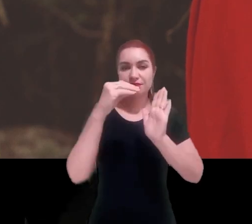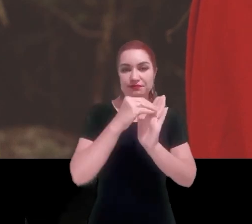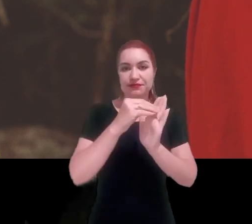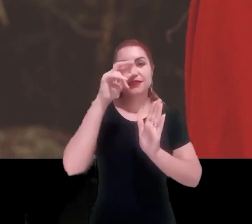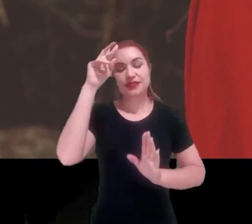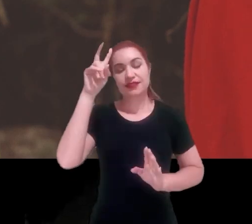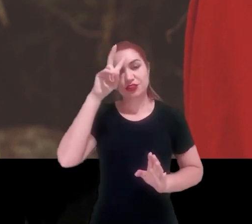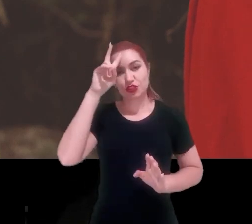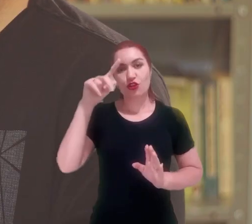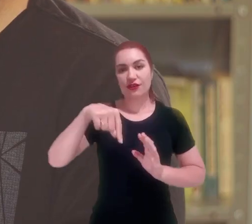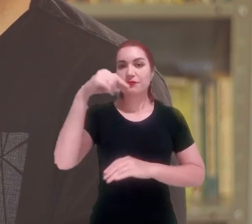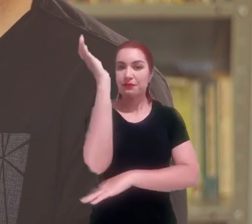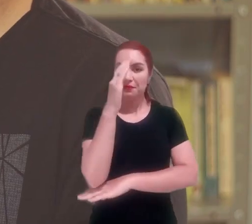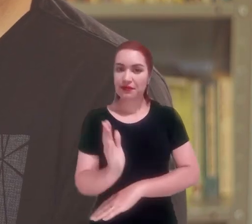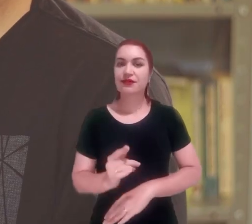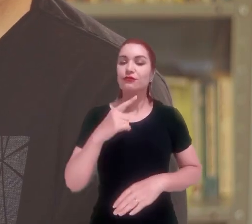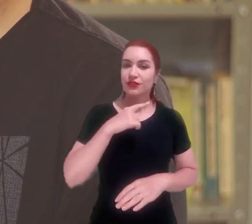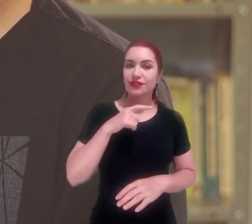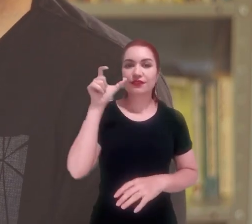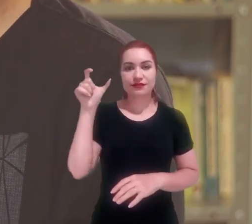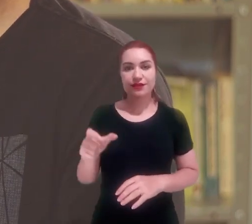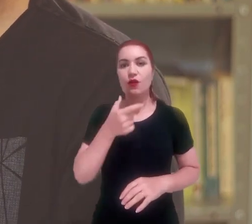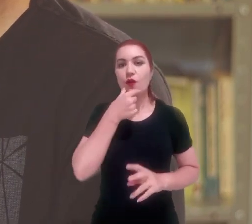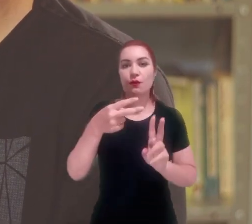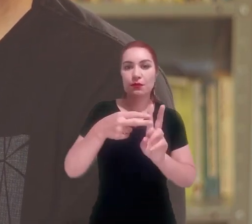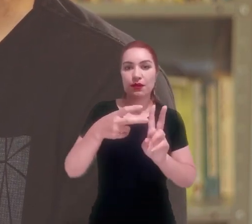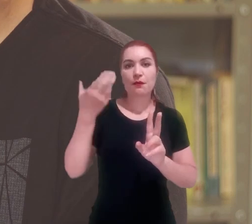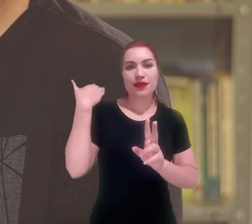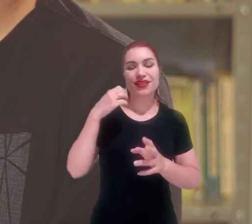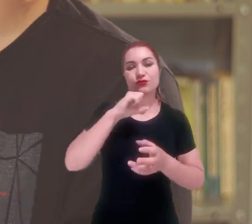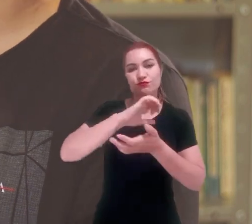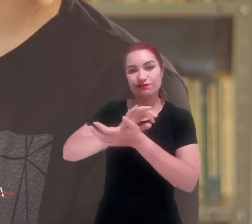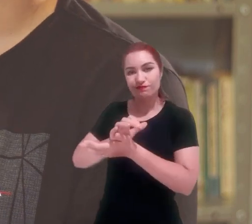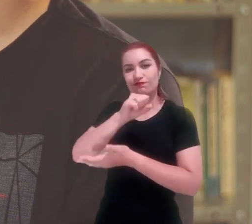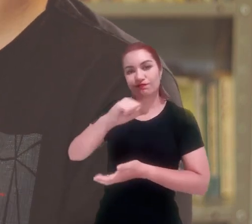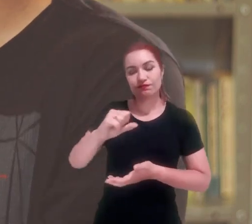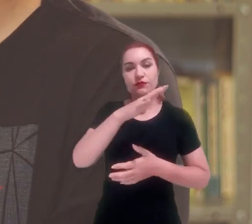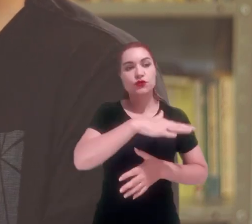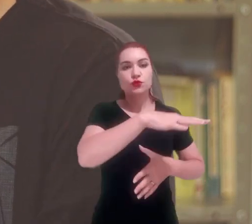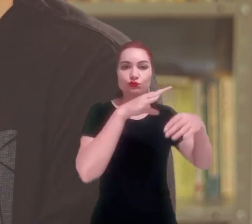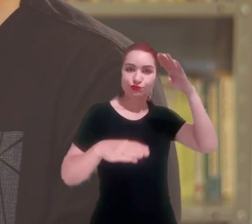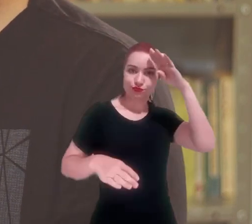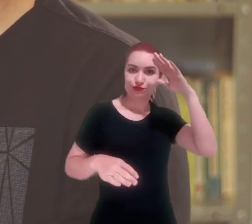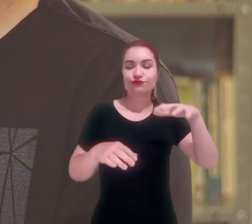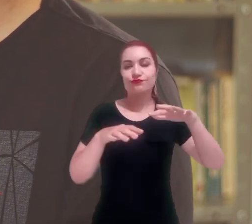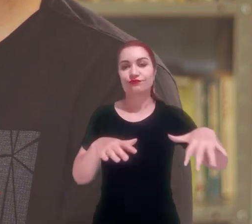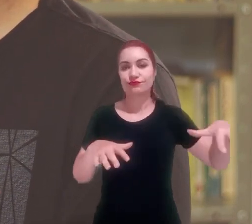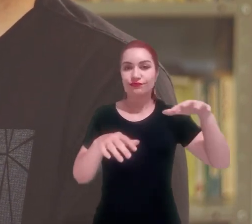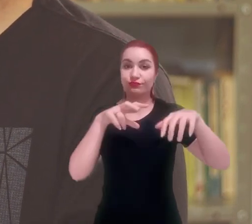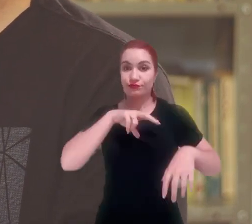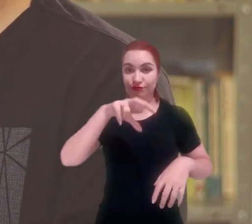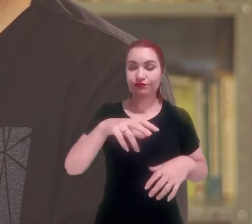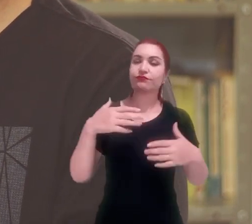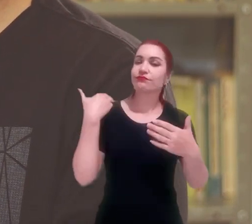heróis da pátria brasileira, a gente fala de alguém que foi, então, morto, que foi executado por tropas europeias, por brancos. Felipe Pereira. E a gente